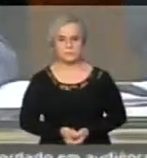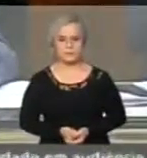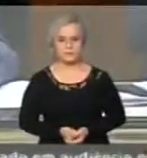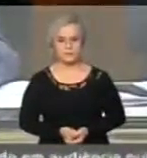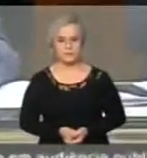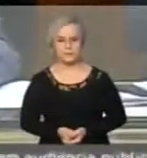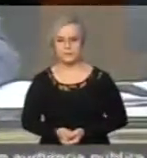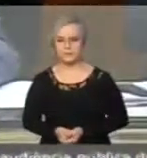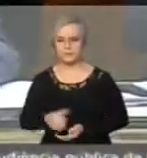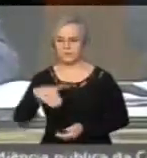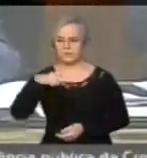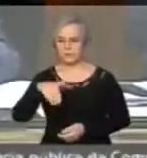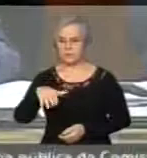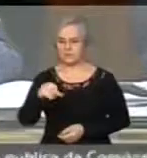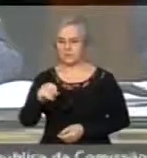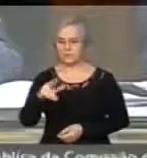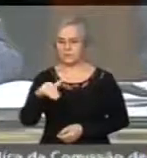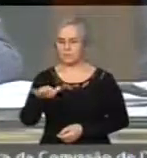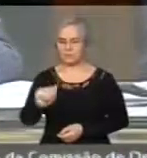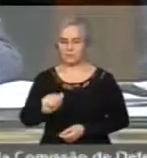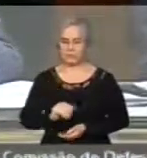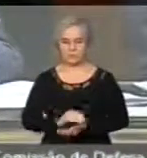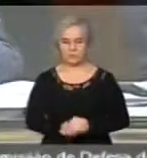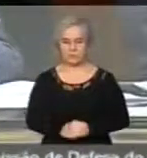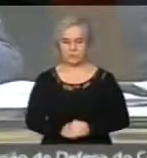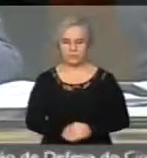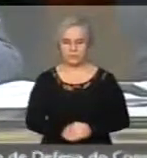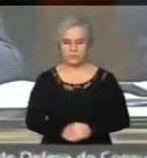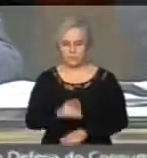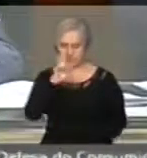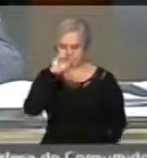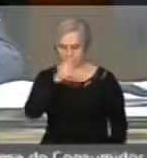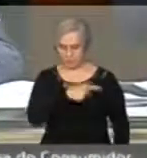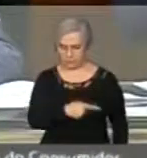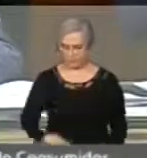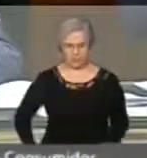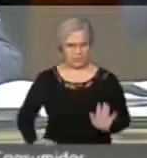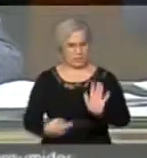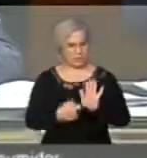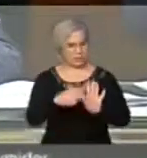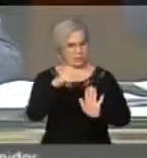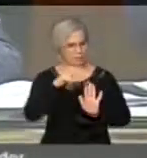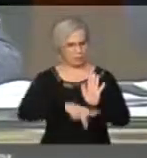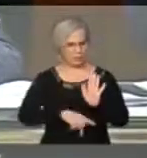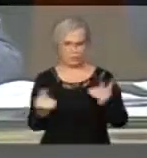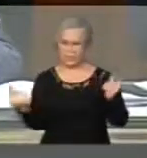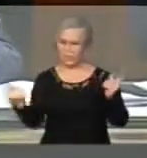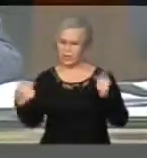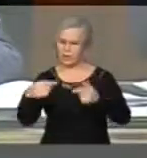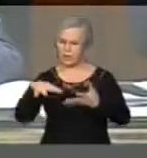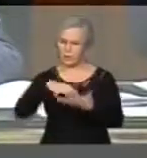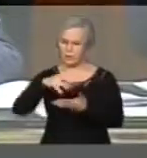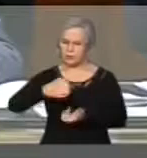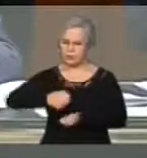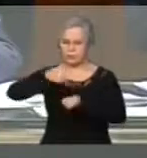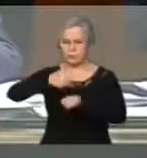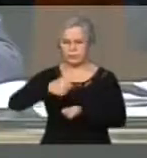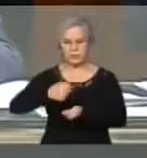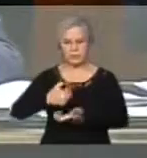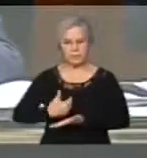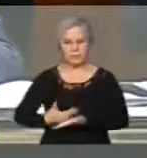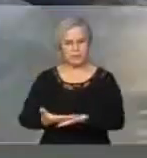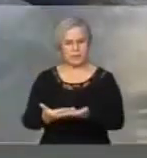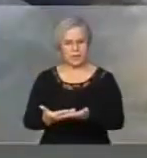como vota a minoria. Senhor presidente, essa portaria é uma portaria contra a sustentabilidade. É